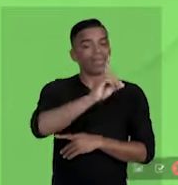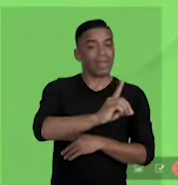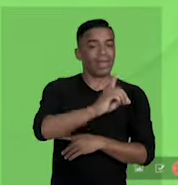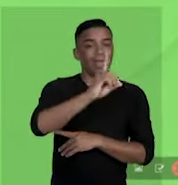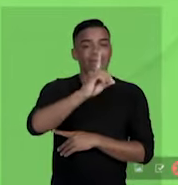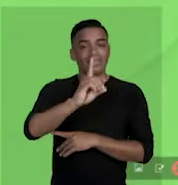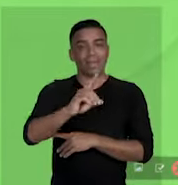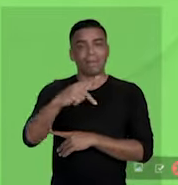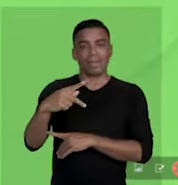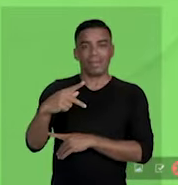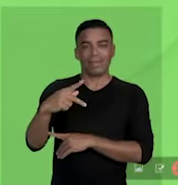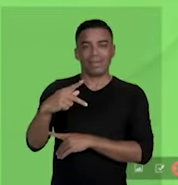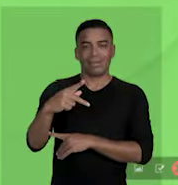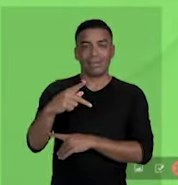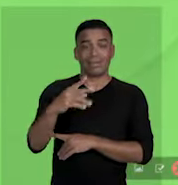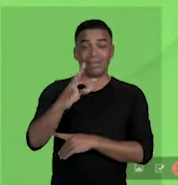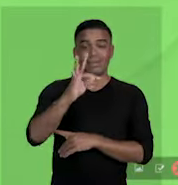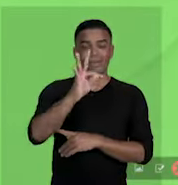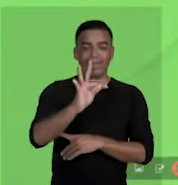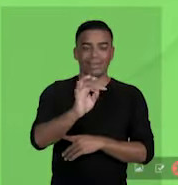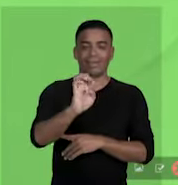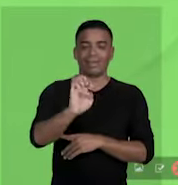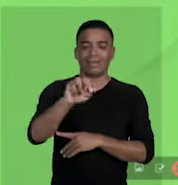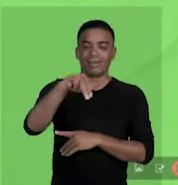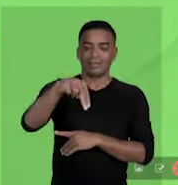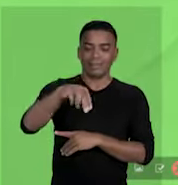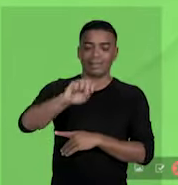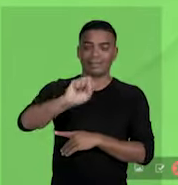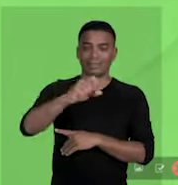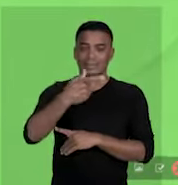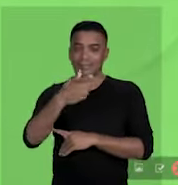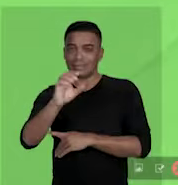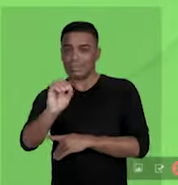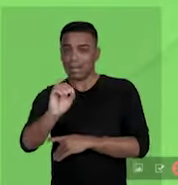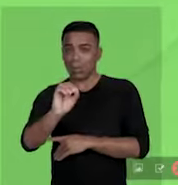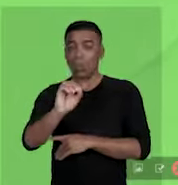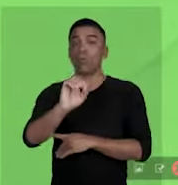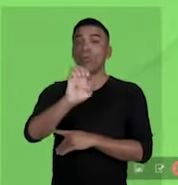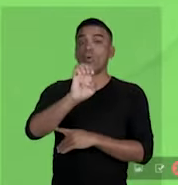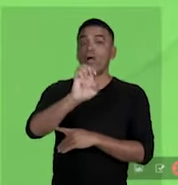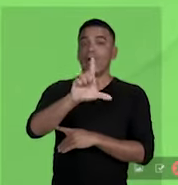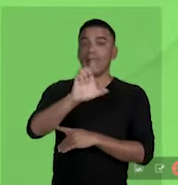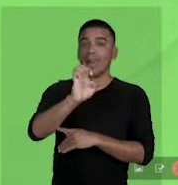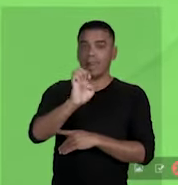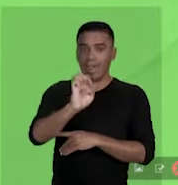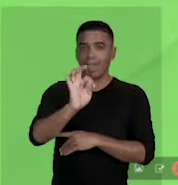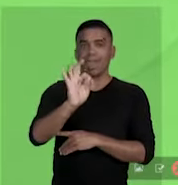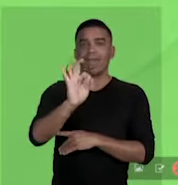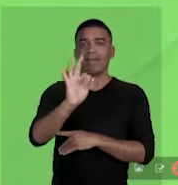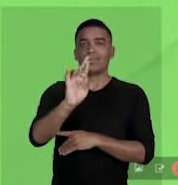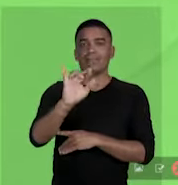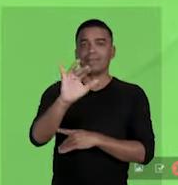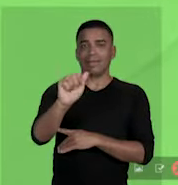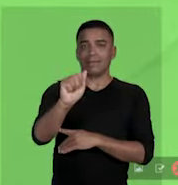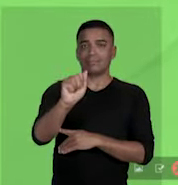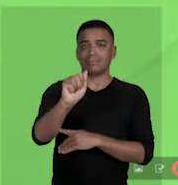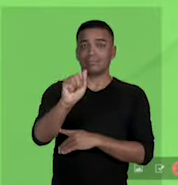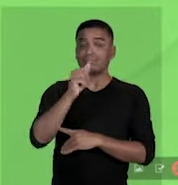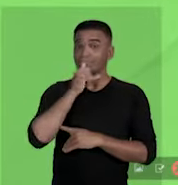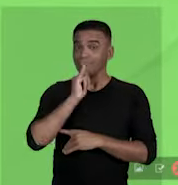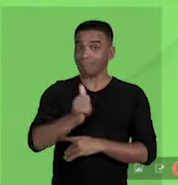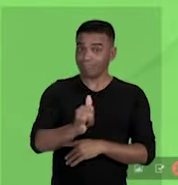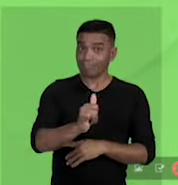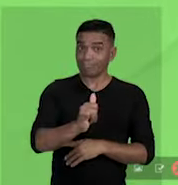tensão elétrica. Para que isso ocorra, né, a diferença de potencial elétrico, ela também é chamada de